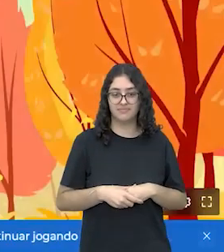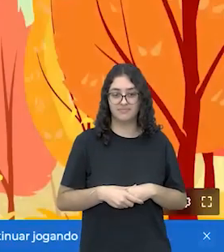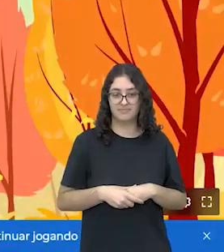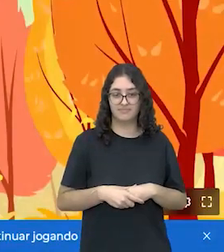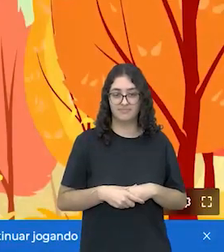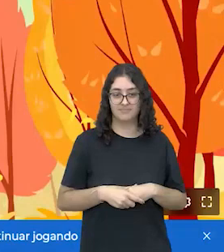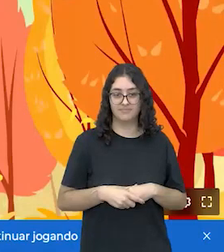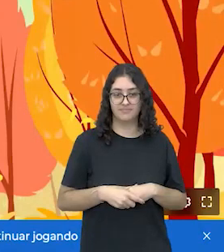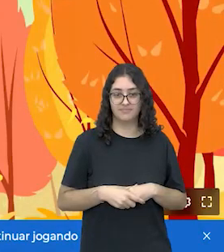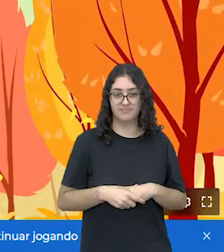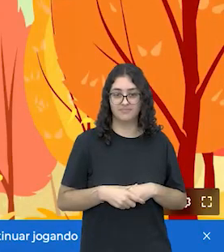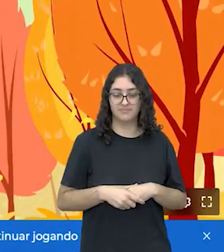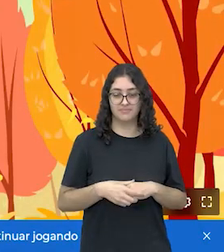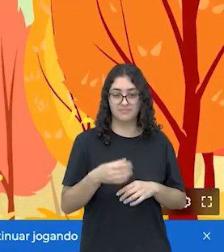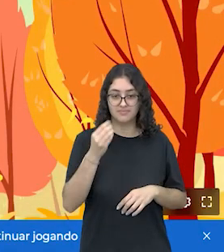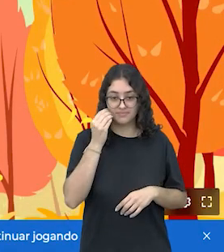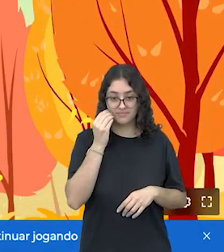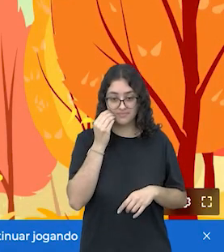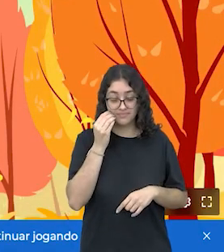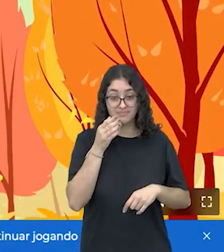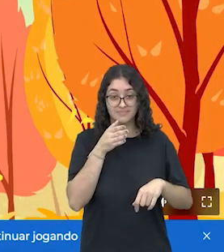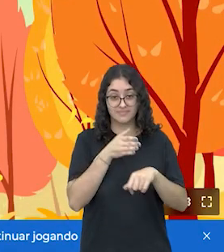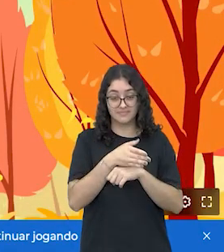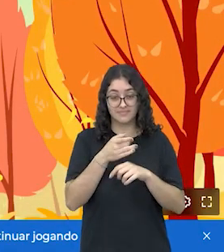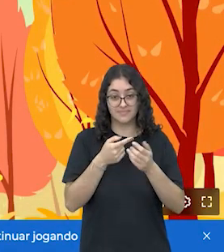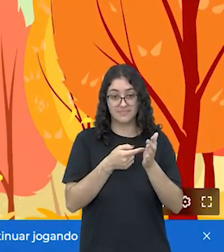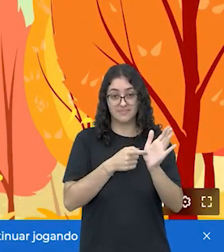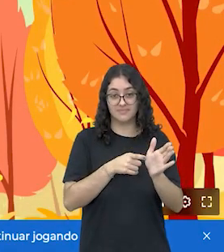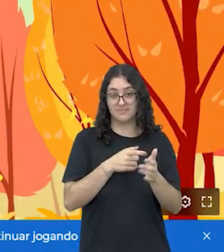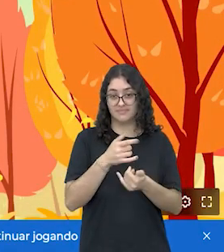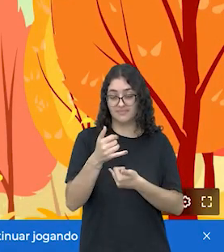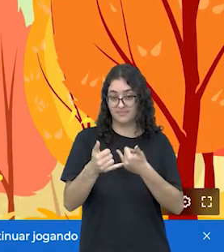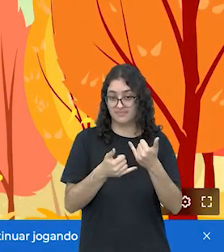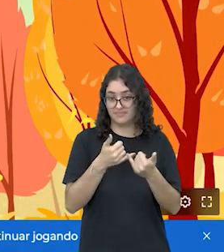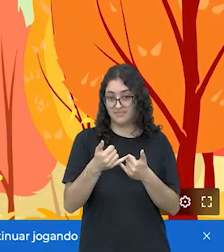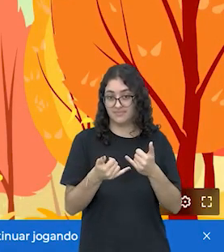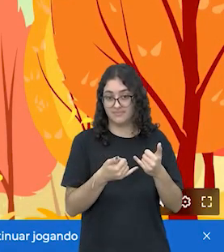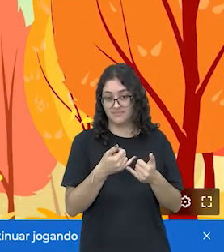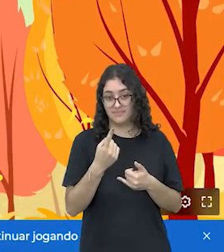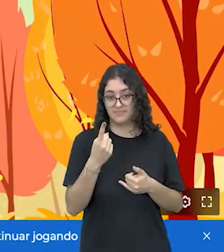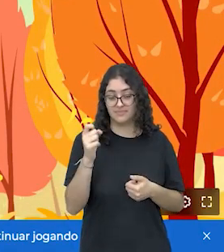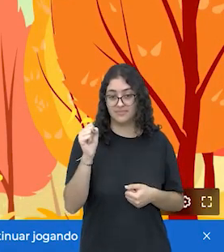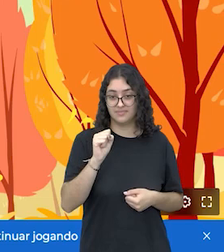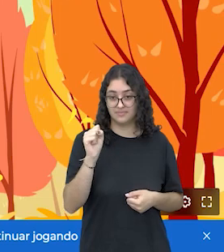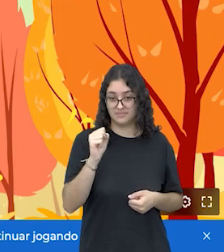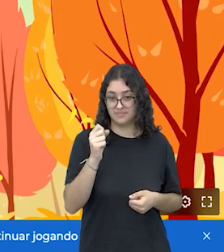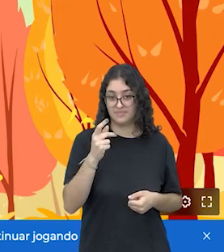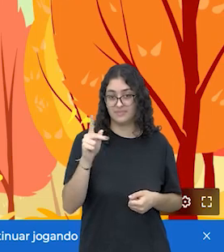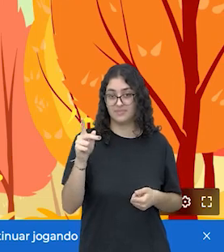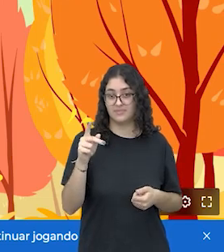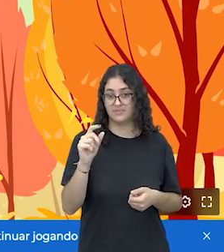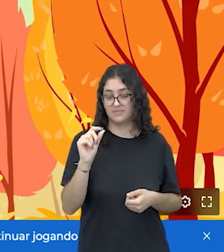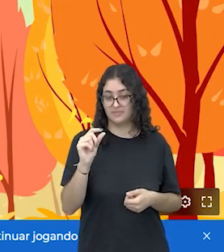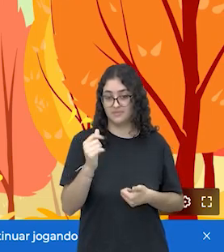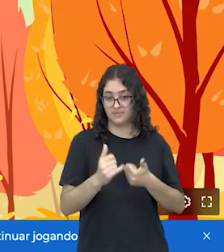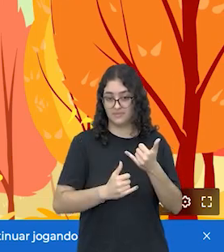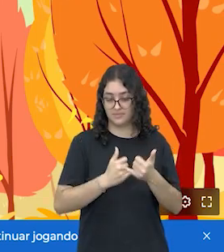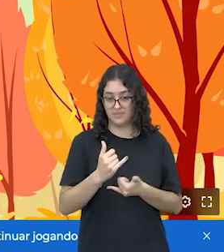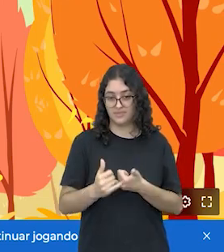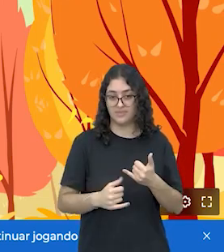Aqui é do Kahoot, se vocês quiserem aí, ó, para apresentar os jogadores. Um segundinho para vocês jogarem um pouquinho.